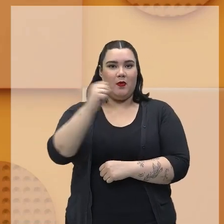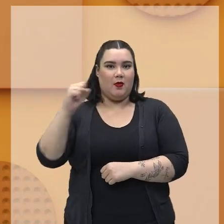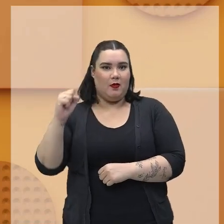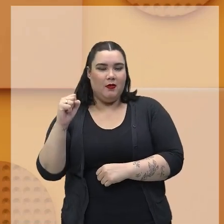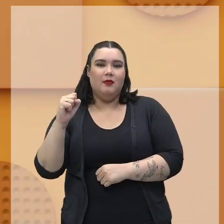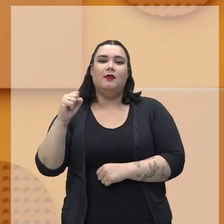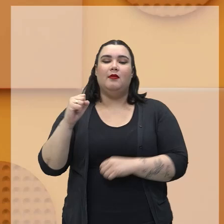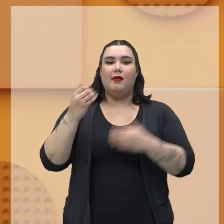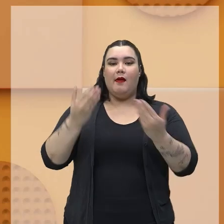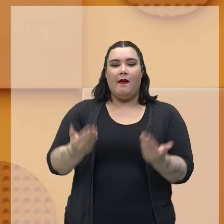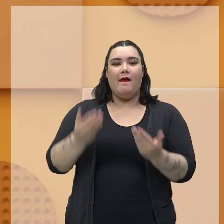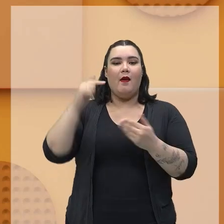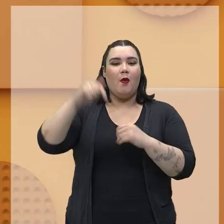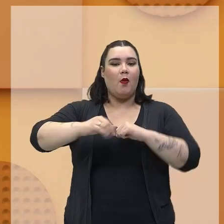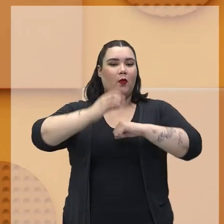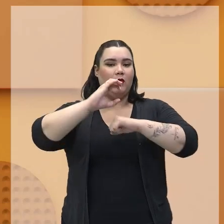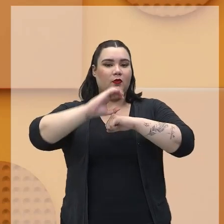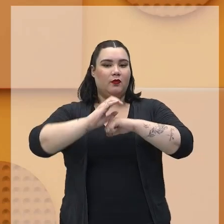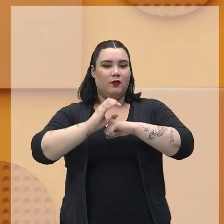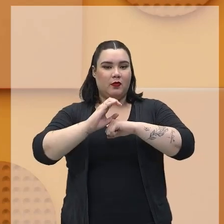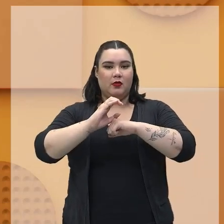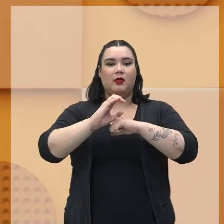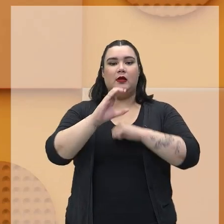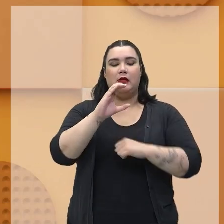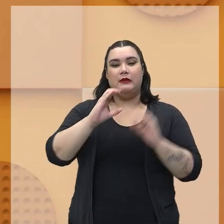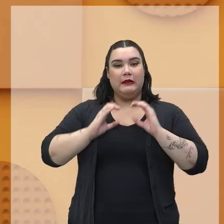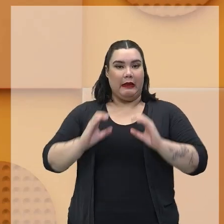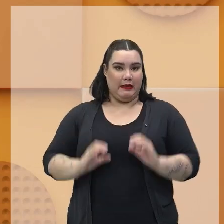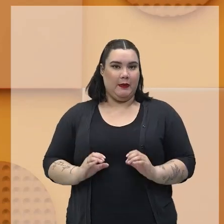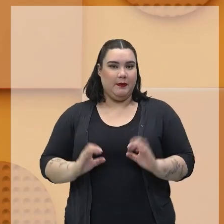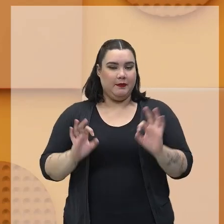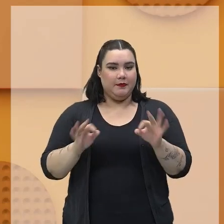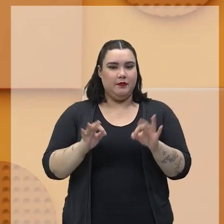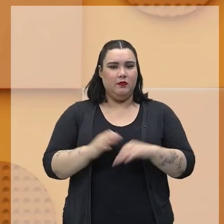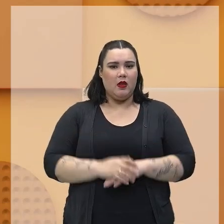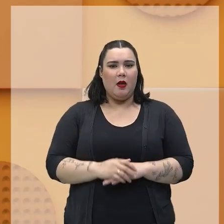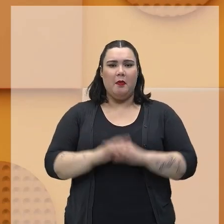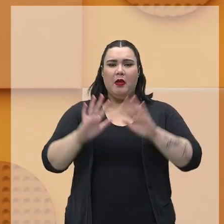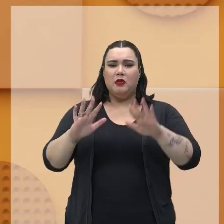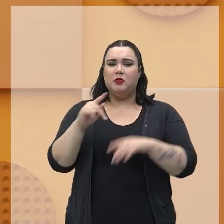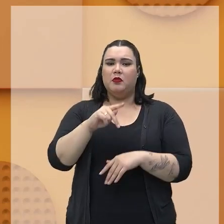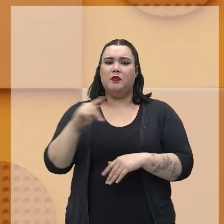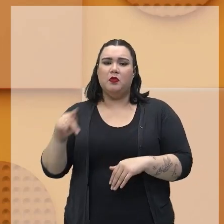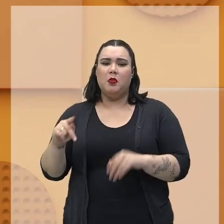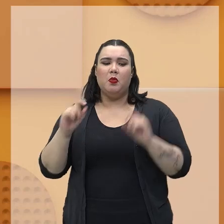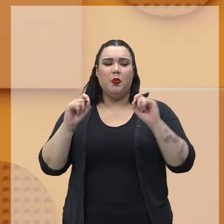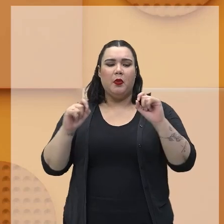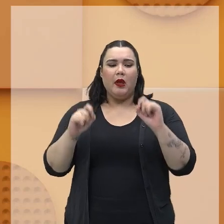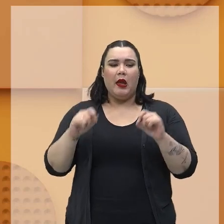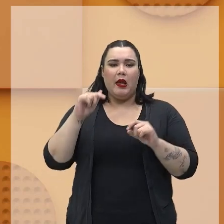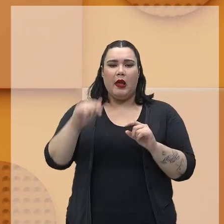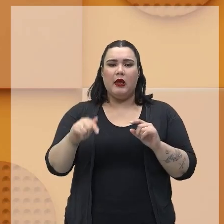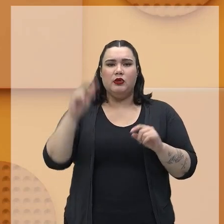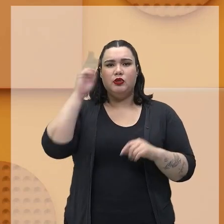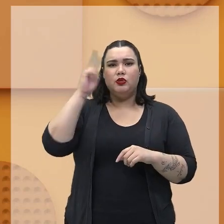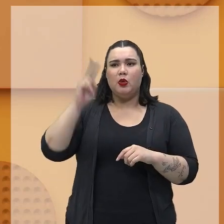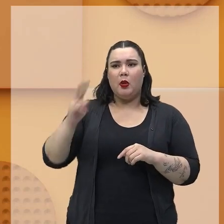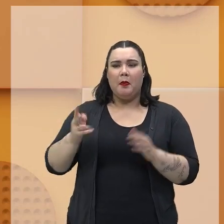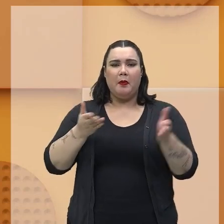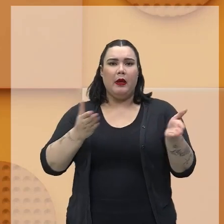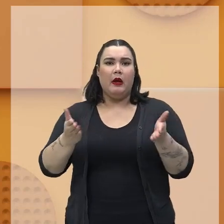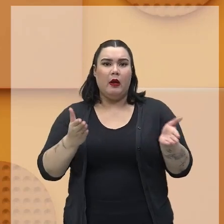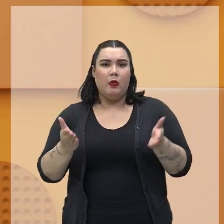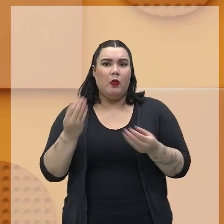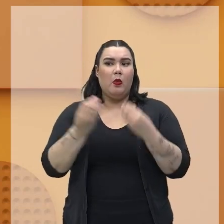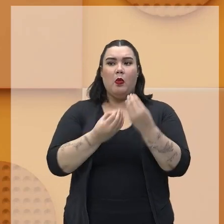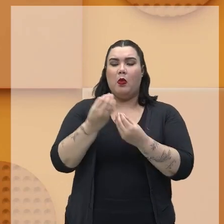1988, a famosa Constituição Cidadã. Mas professor, o que norteava esse momento histórico? O